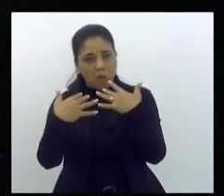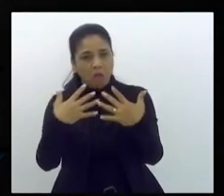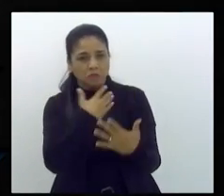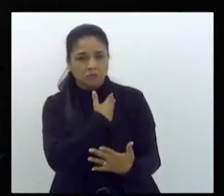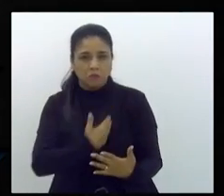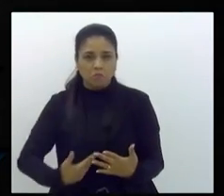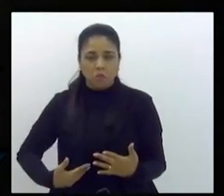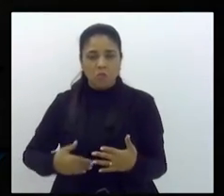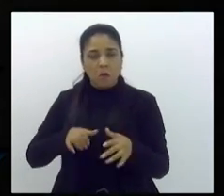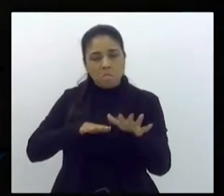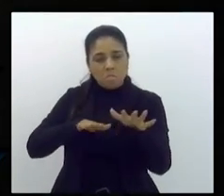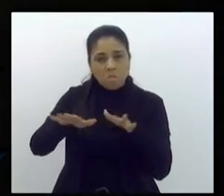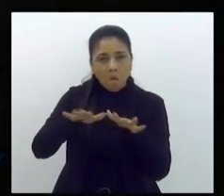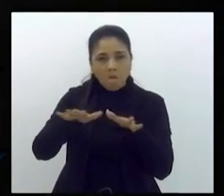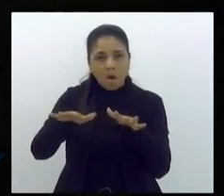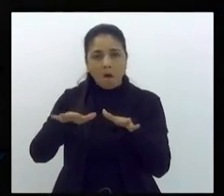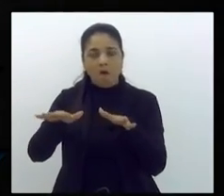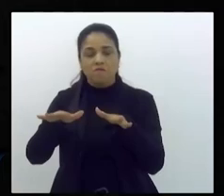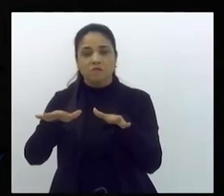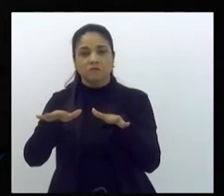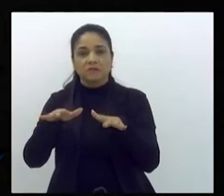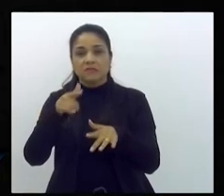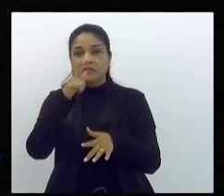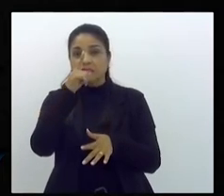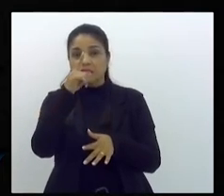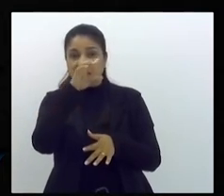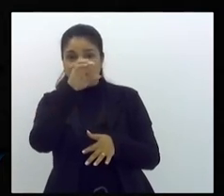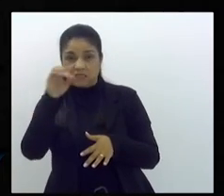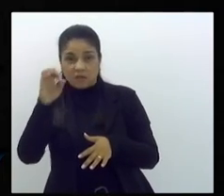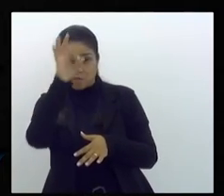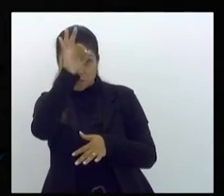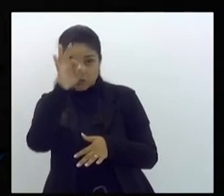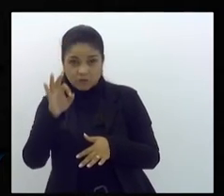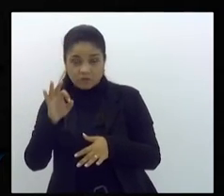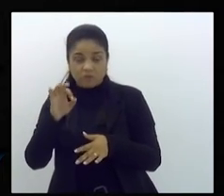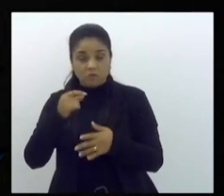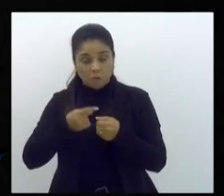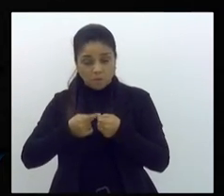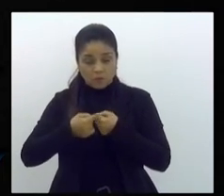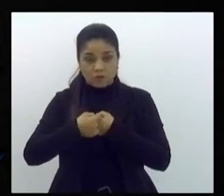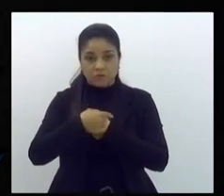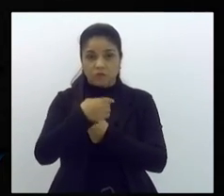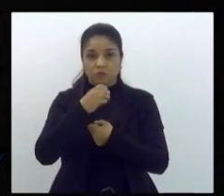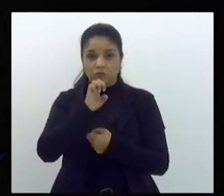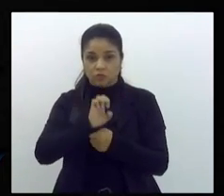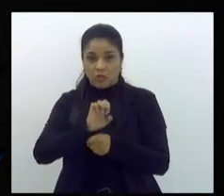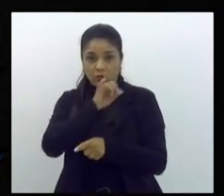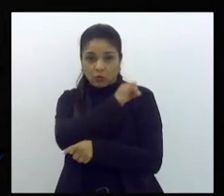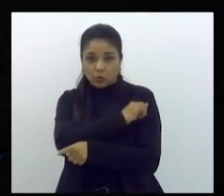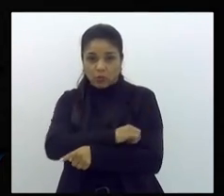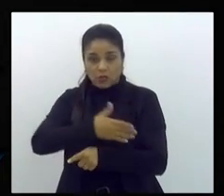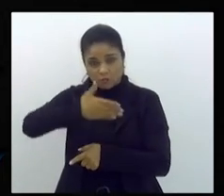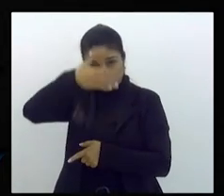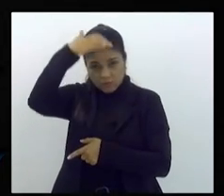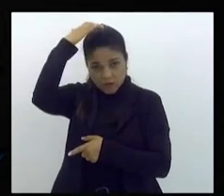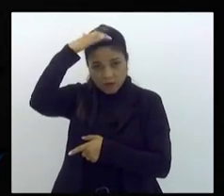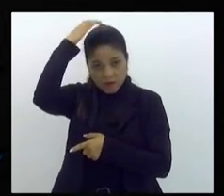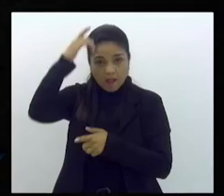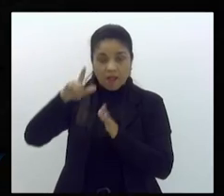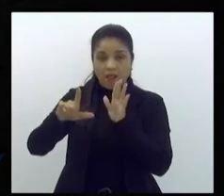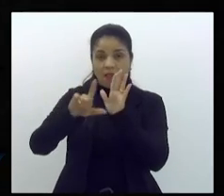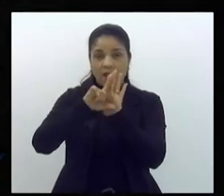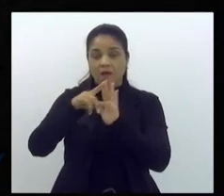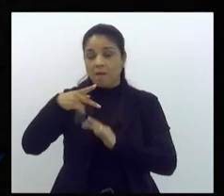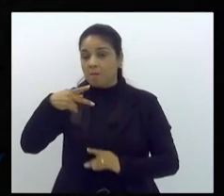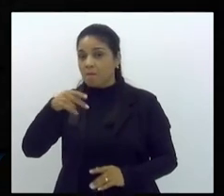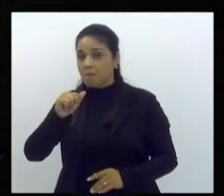imobilizando 100% dos Municípios do Estado do Rio de Janeiro aderiram a lei Paulo Gustavo e eu quero